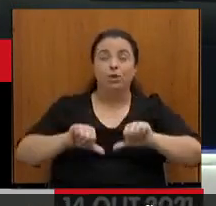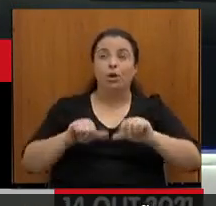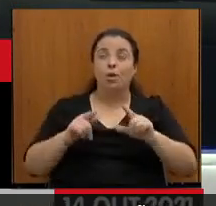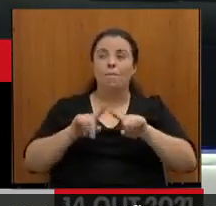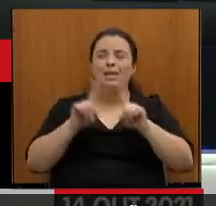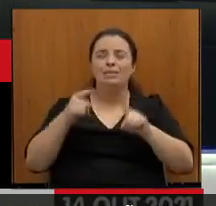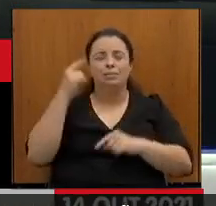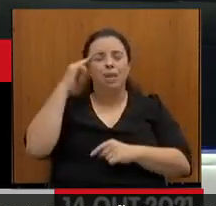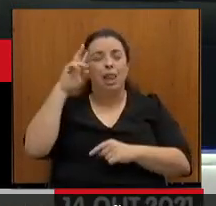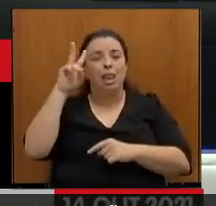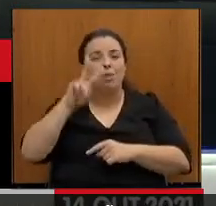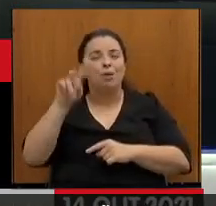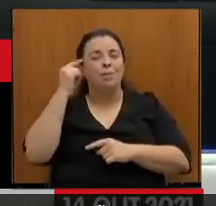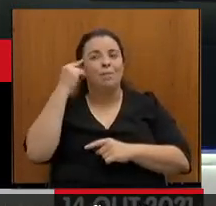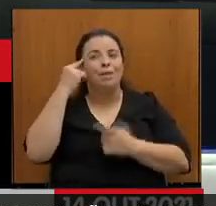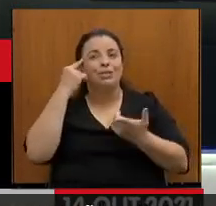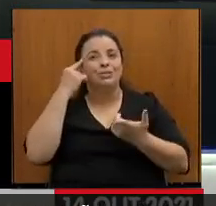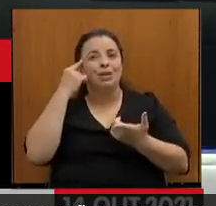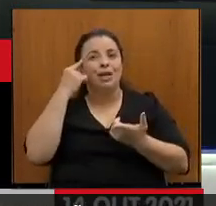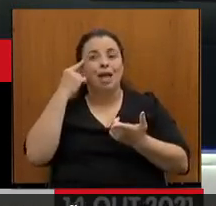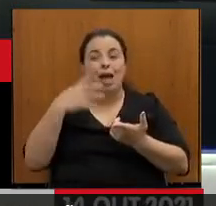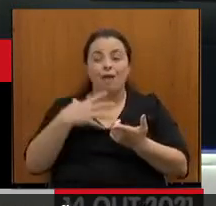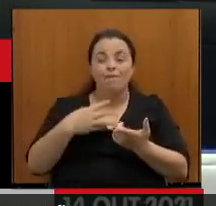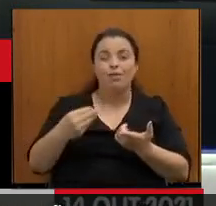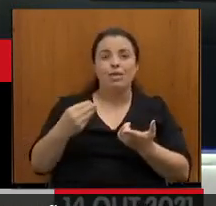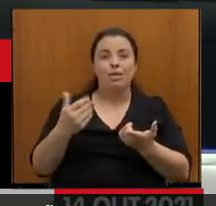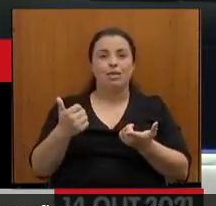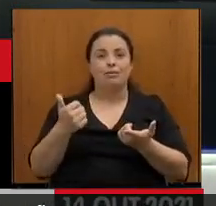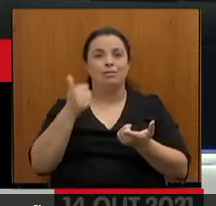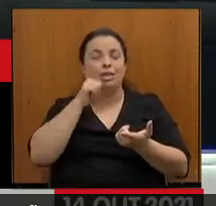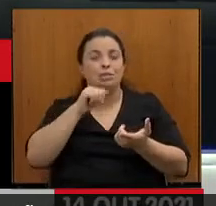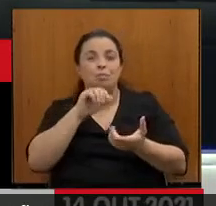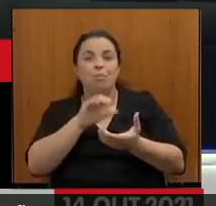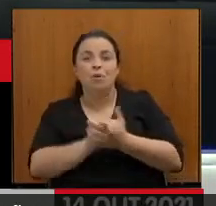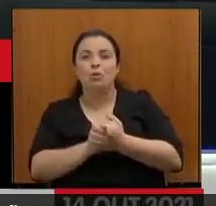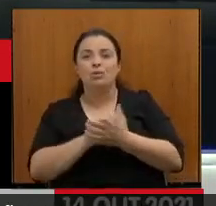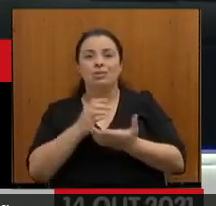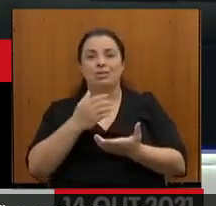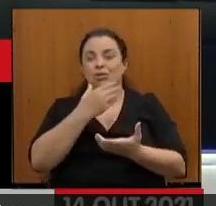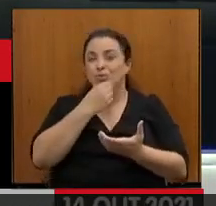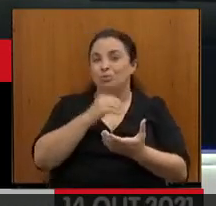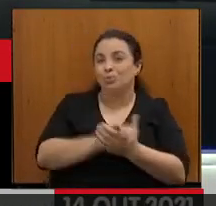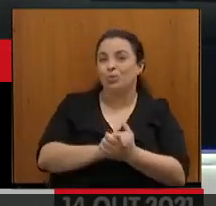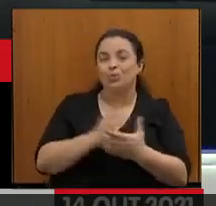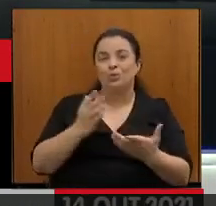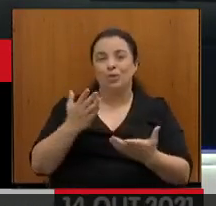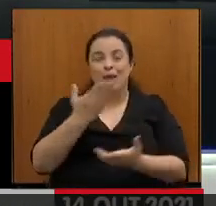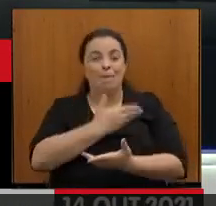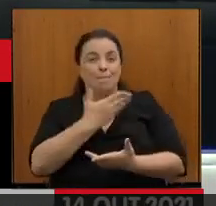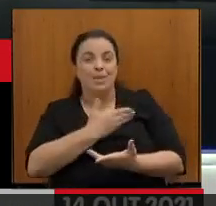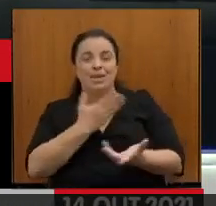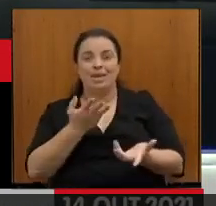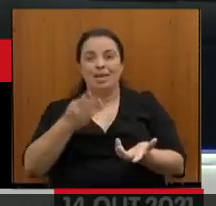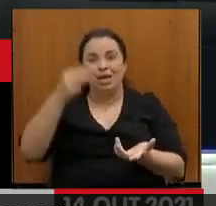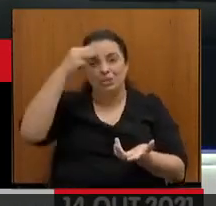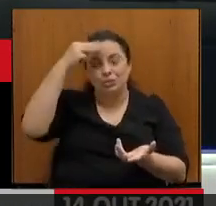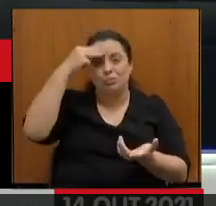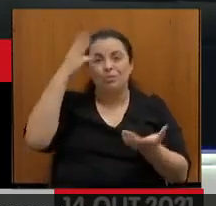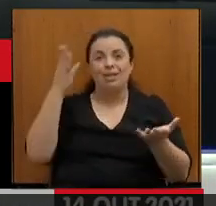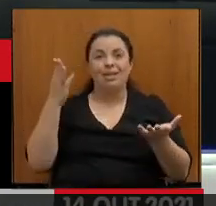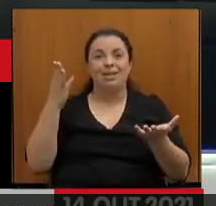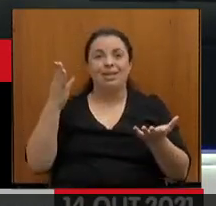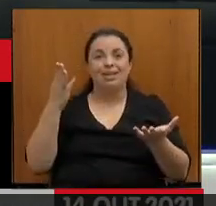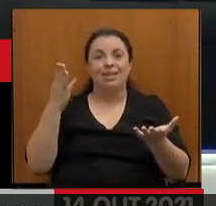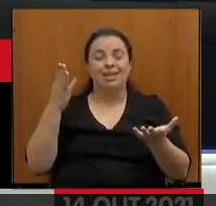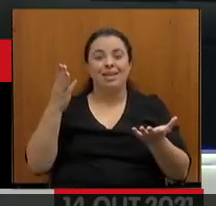da esposa, da mãe, da amiga, da sobrinha, daquela que está próxima de